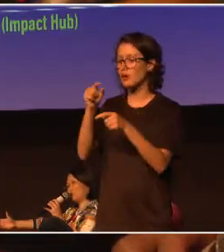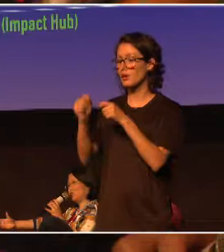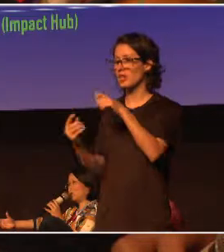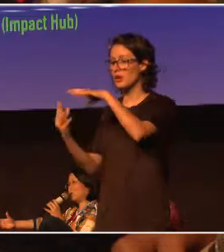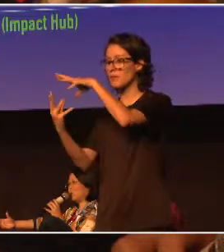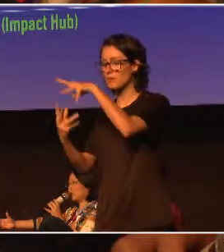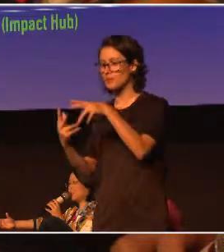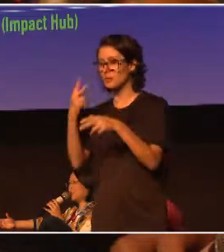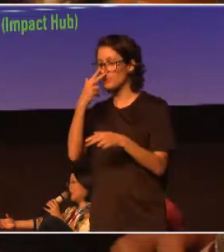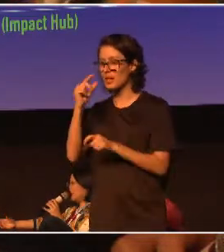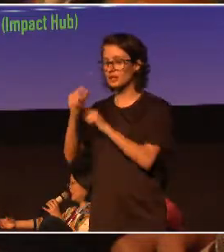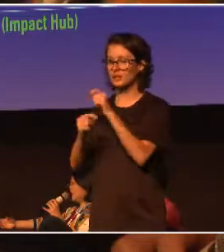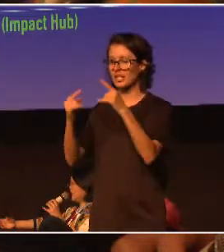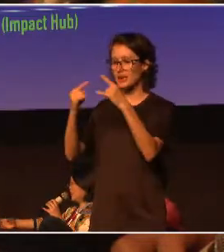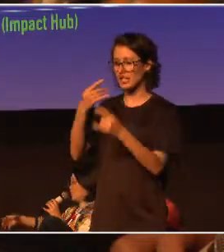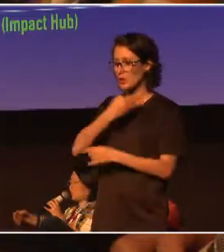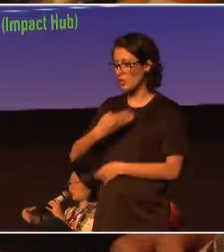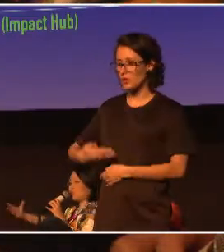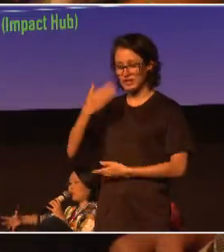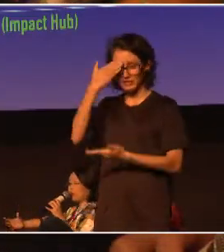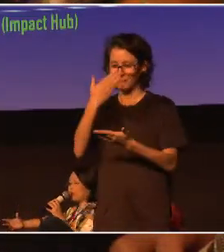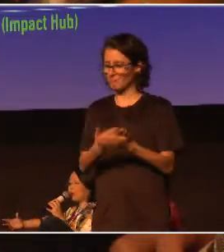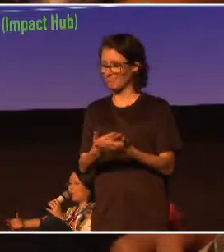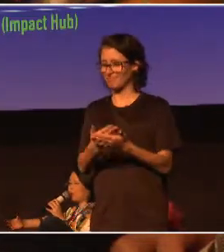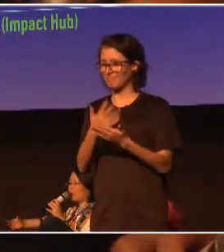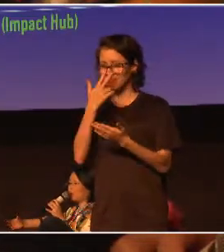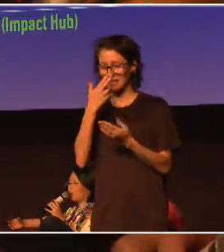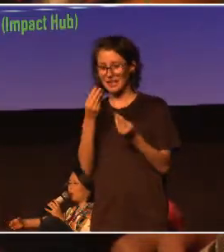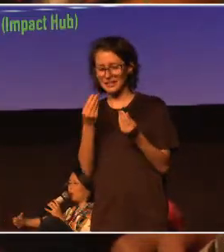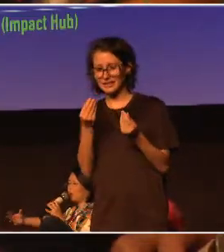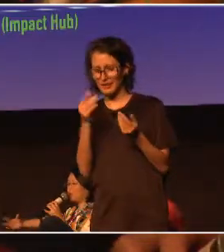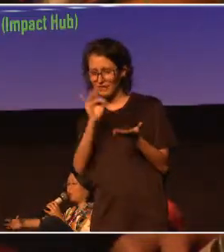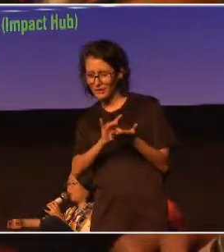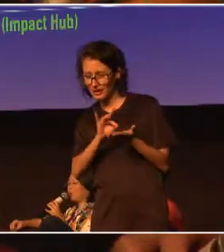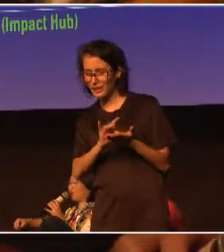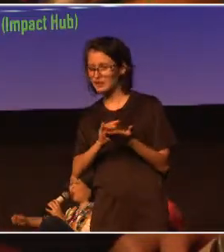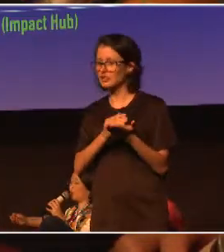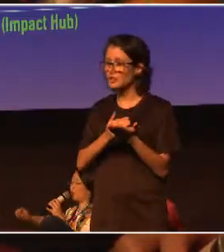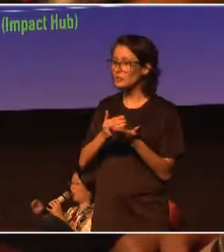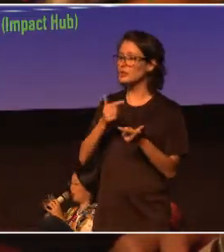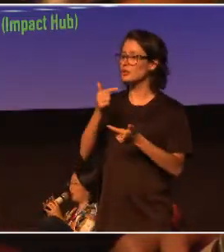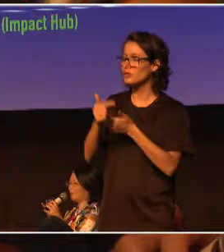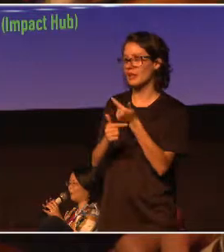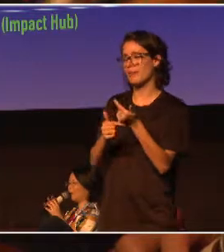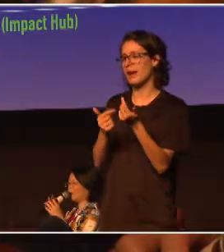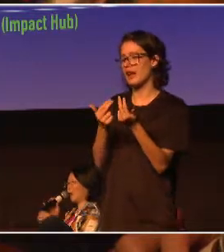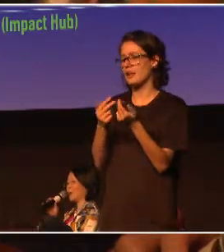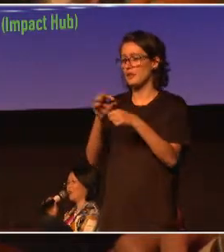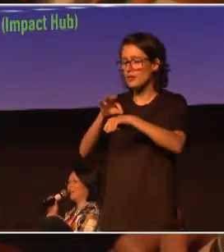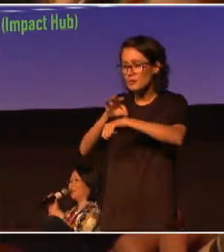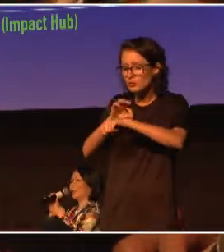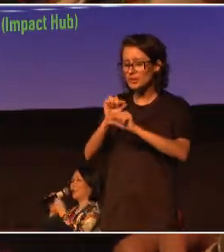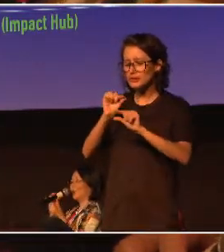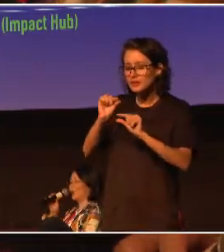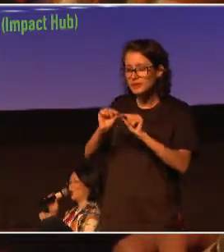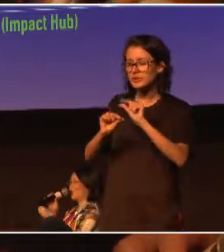nas instituições. E a gente começou a fazer esse trabalho muito voluntariamente, um trabalho de formiguinha, começando a falar